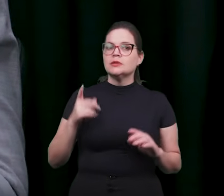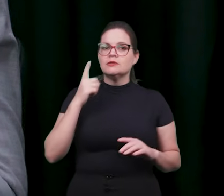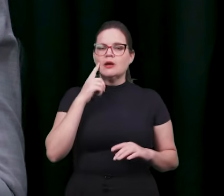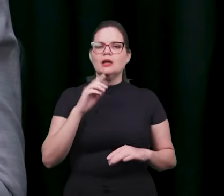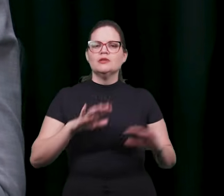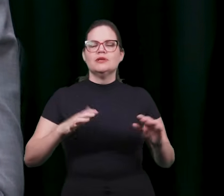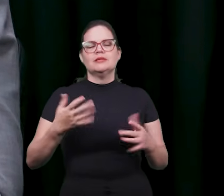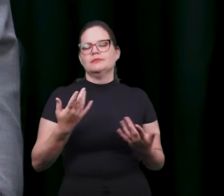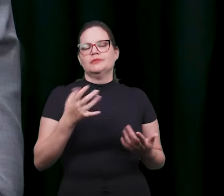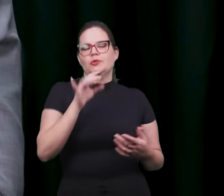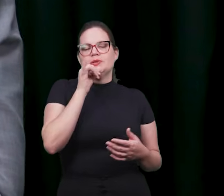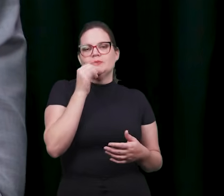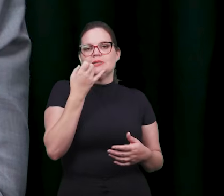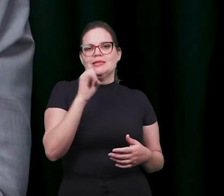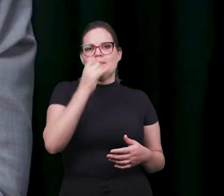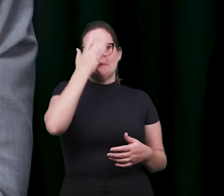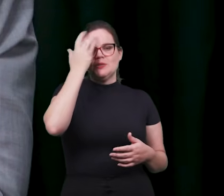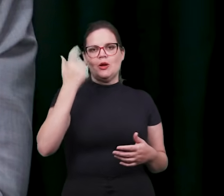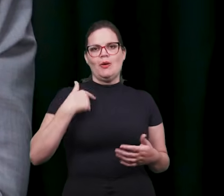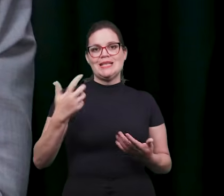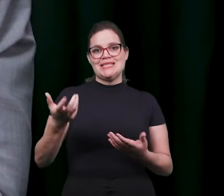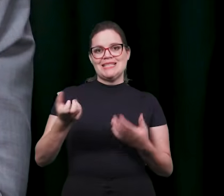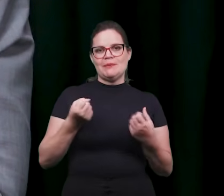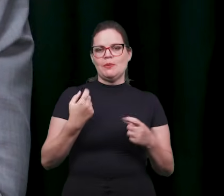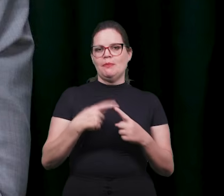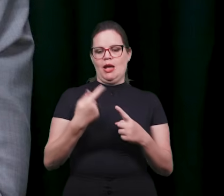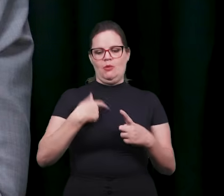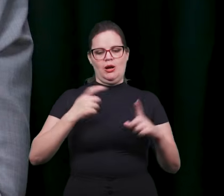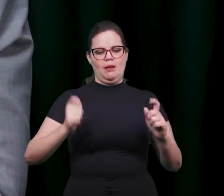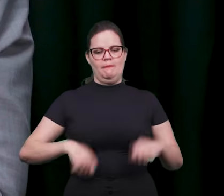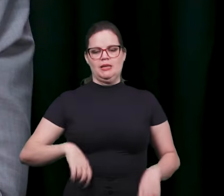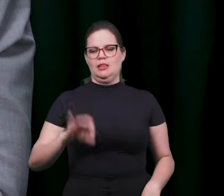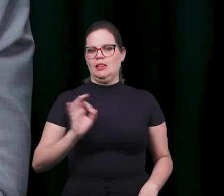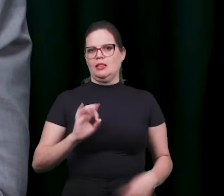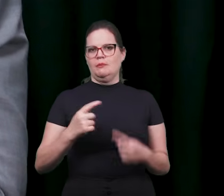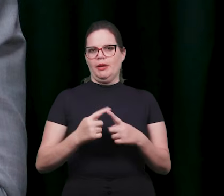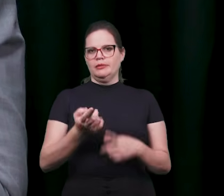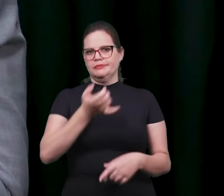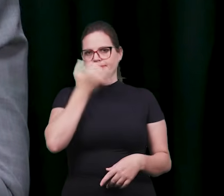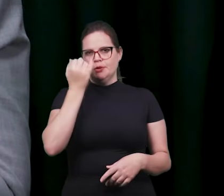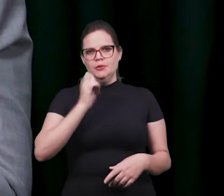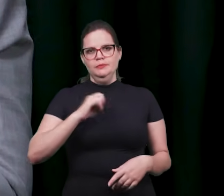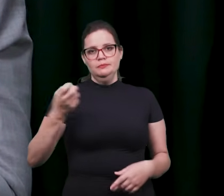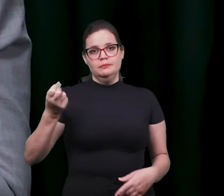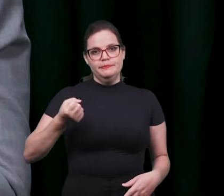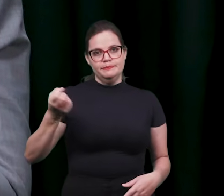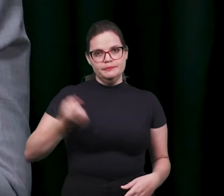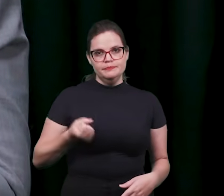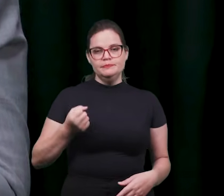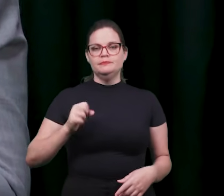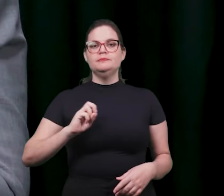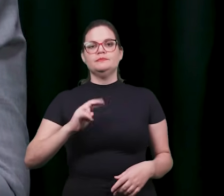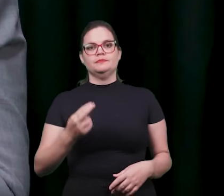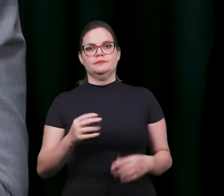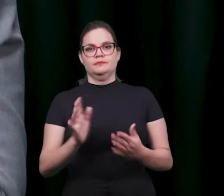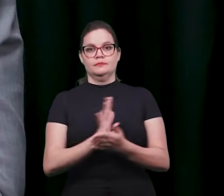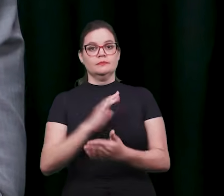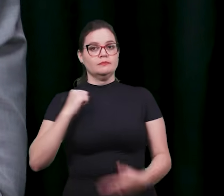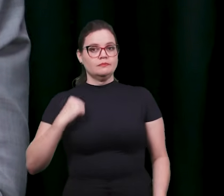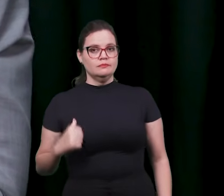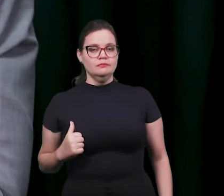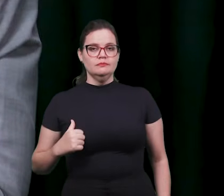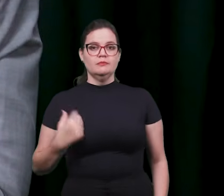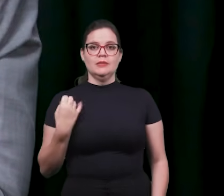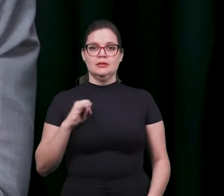por incapacidade, se eu ganho algum tipo de pensão, algum tipo de auxílio, algum bolsa nesse